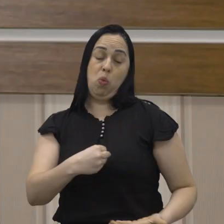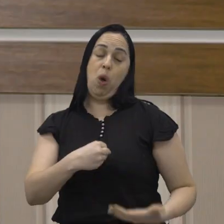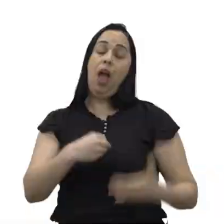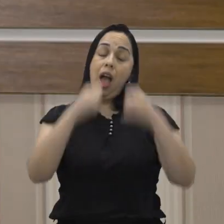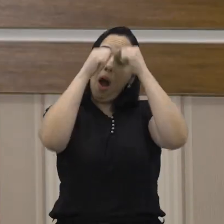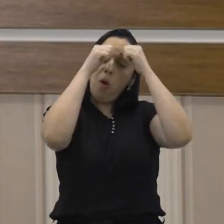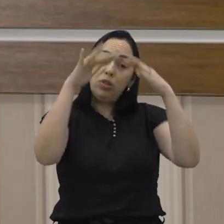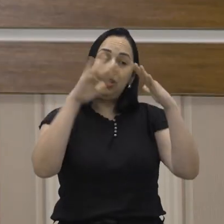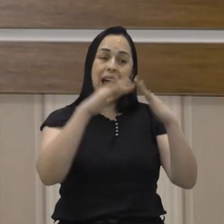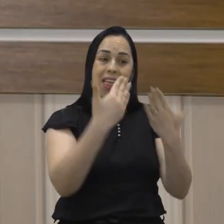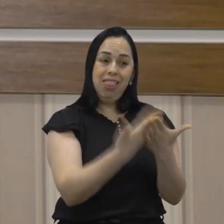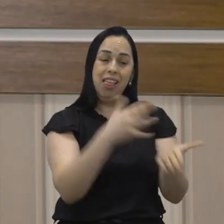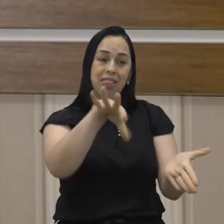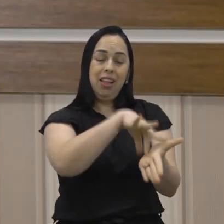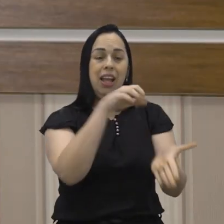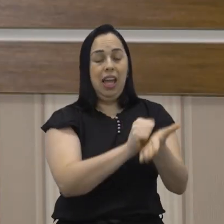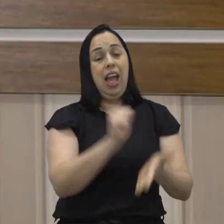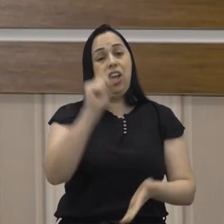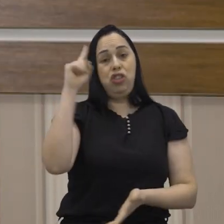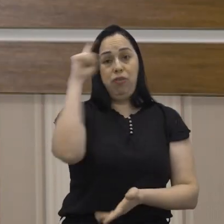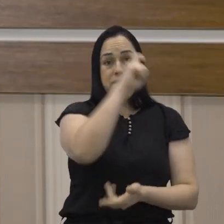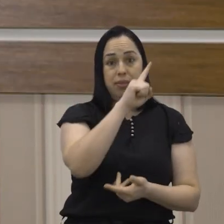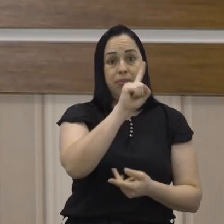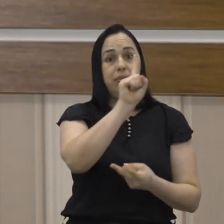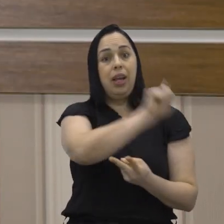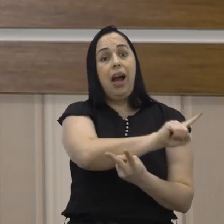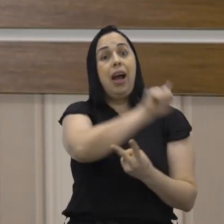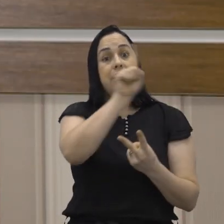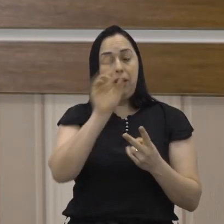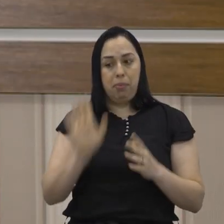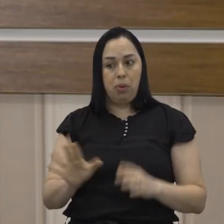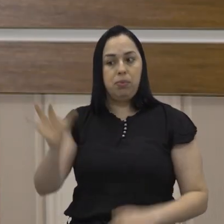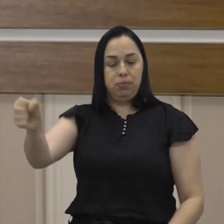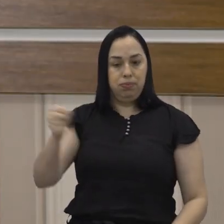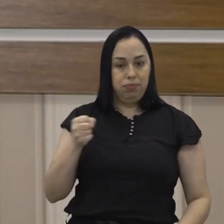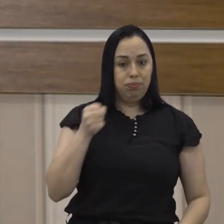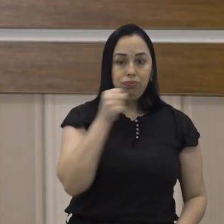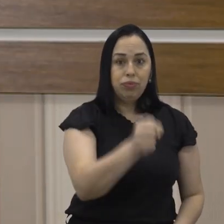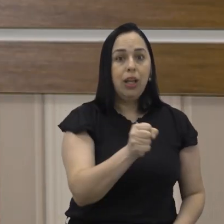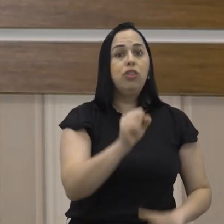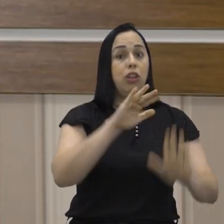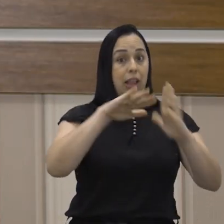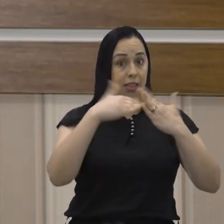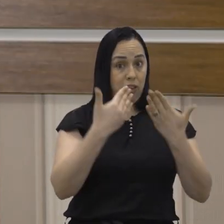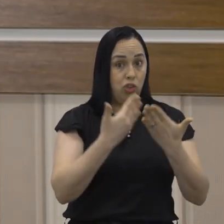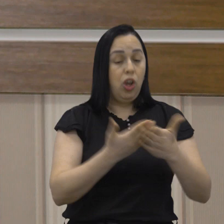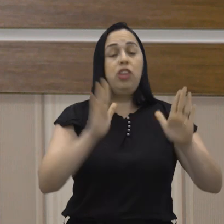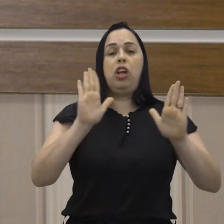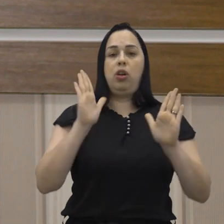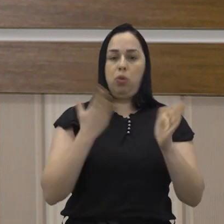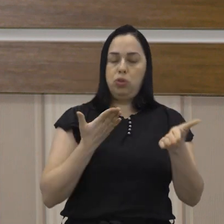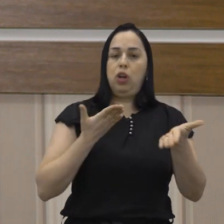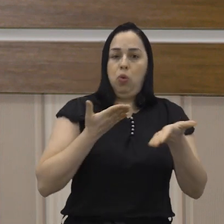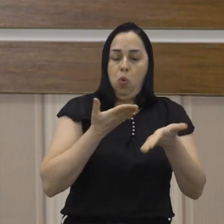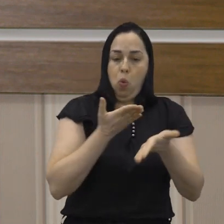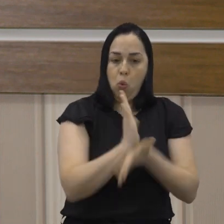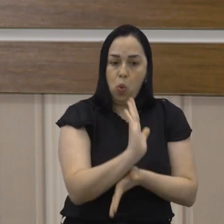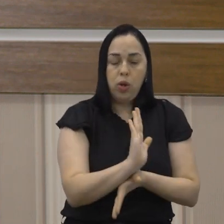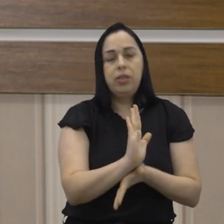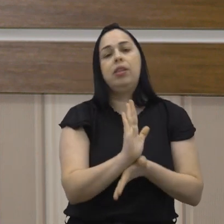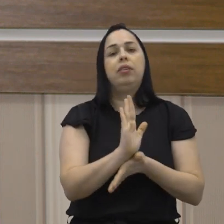é autista. E o segundo momento é depois que tem-se a matrícula, o filho já está matriculado, já está ali